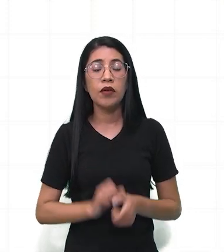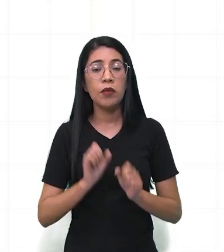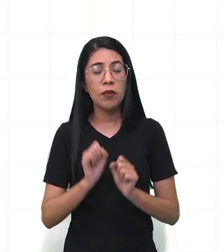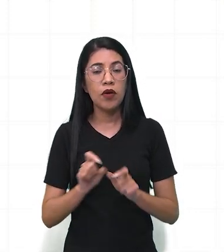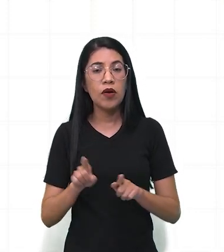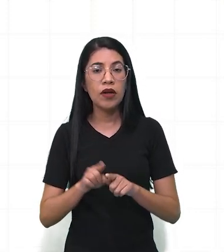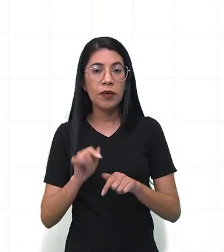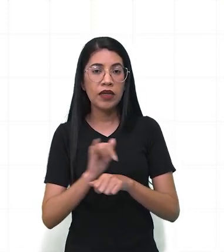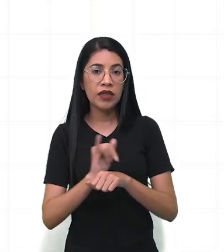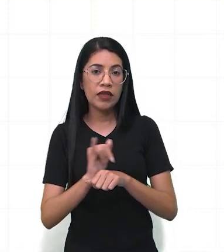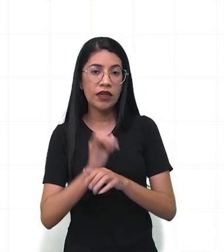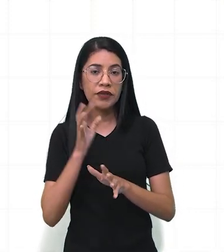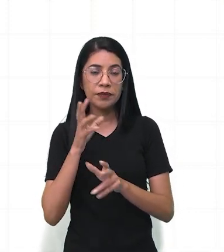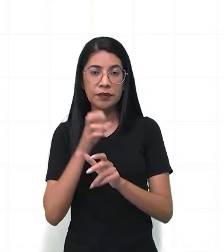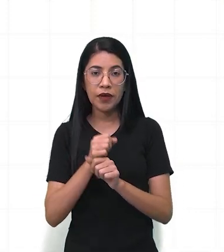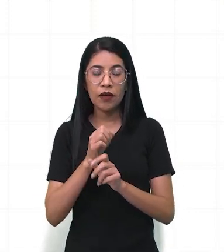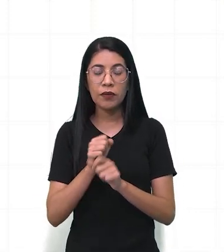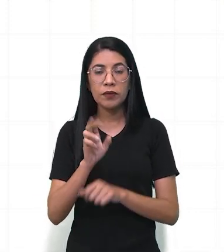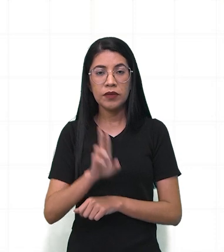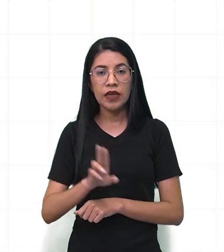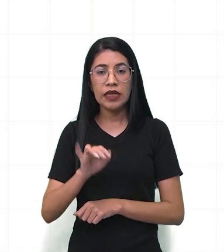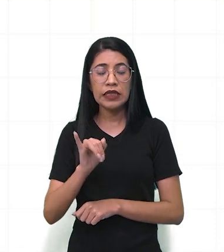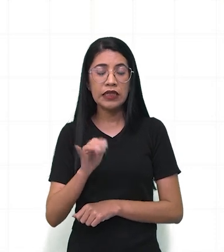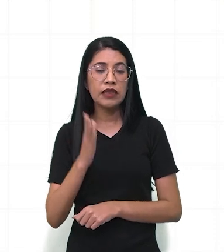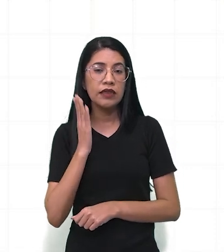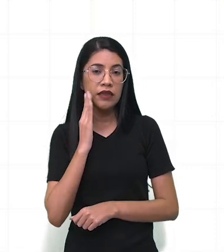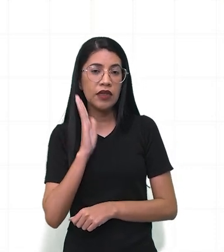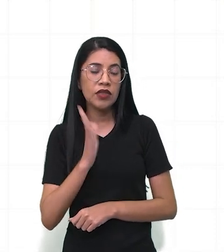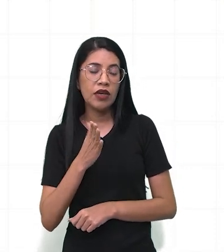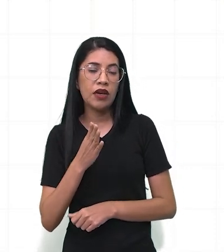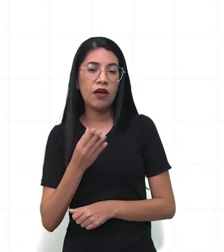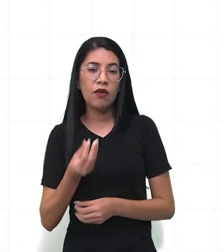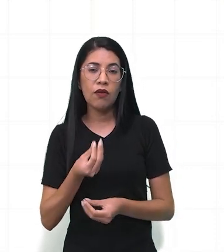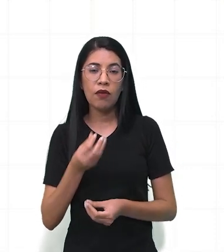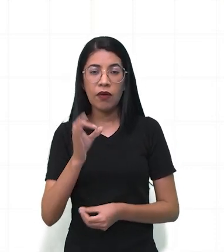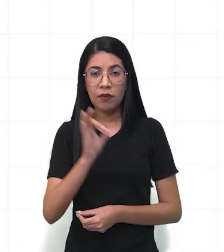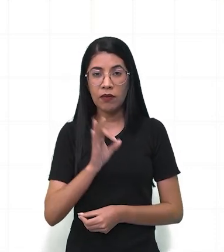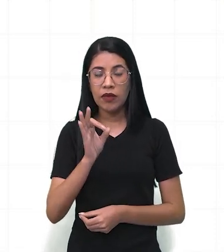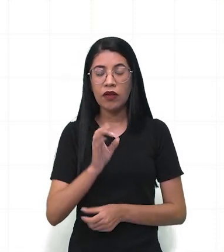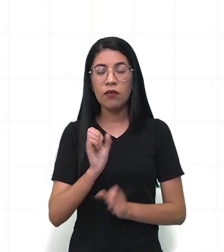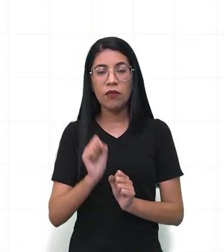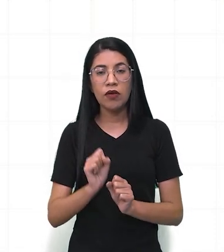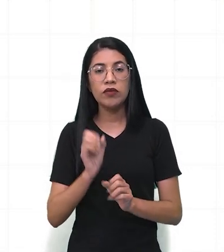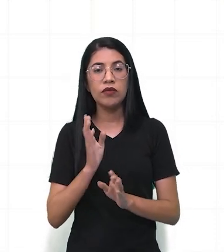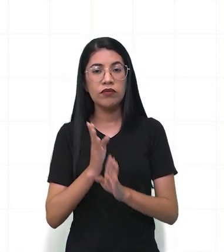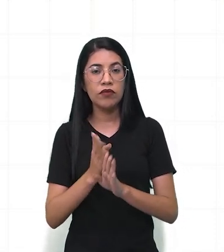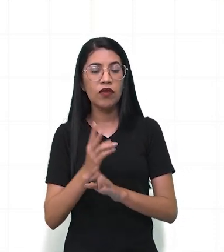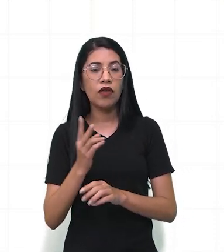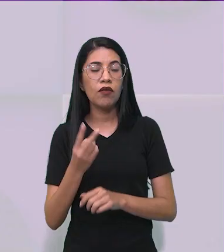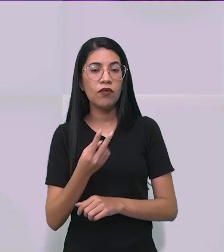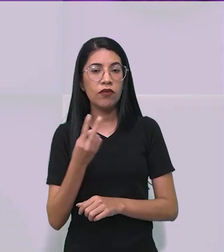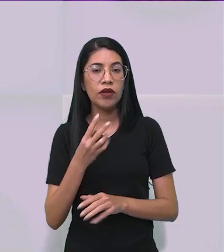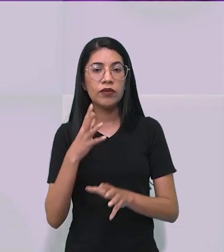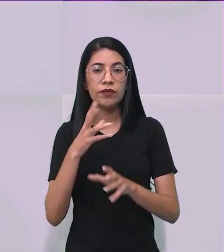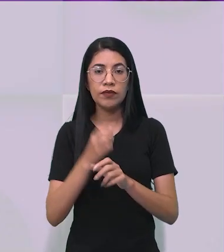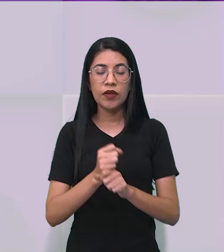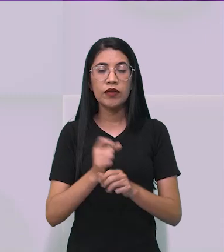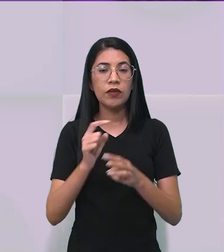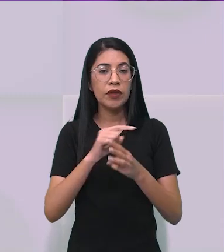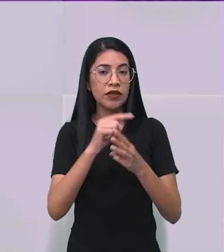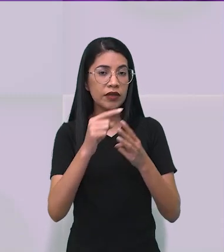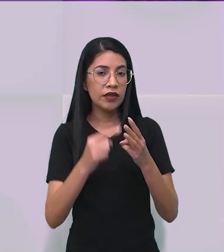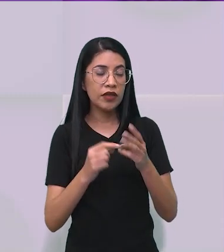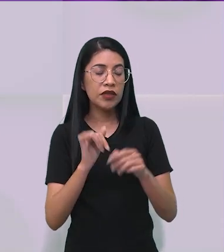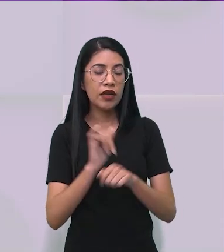sei quanto que é uma porcentagem, eu posso calcular o valor total. Então, você vai usar também as três formas para encontrar o